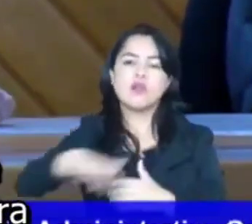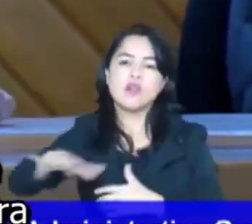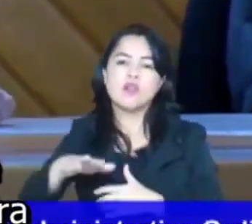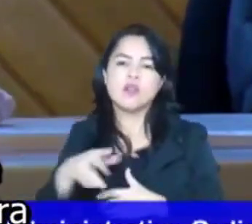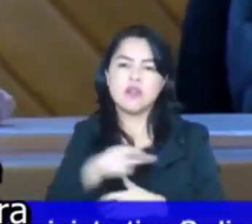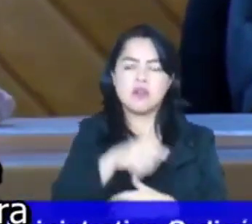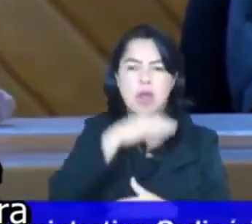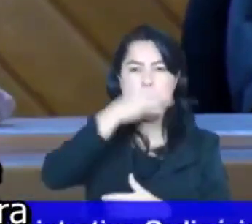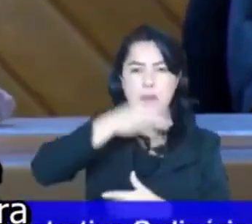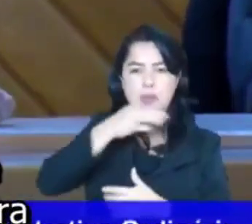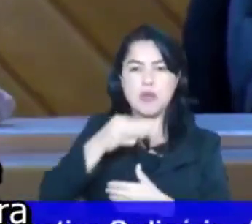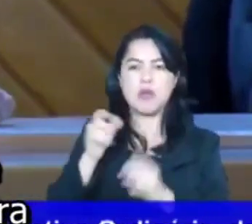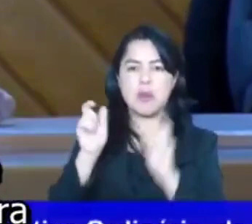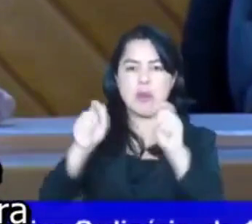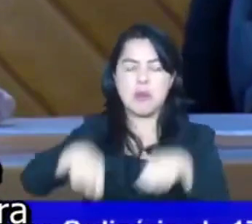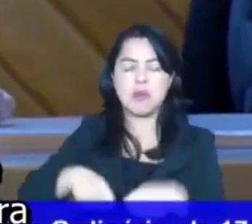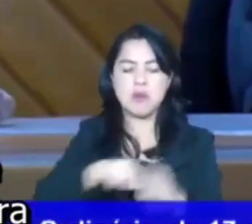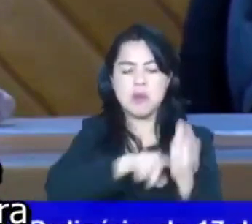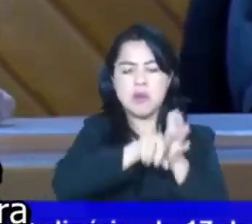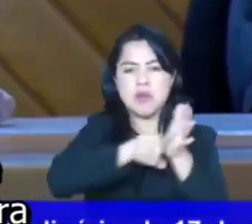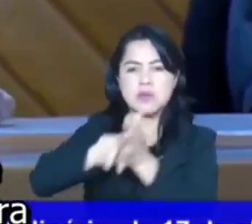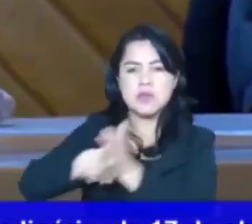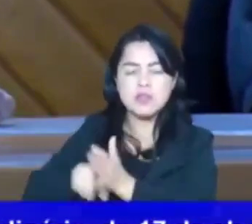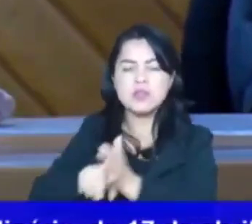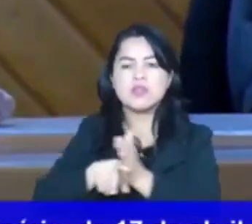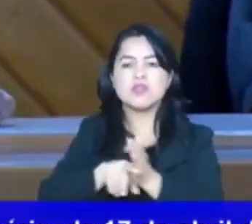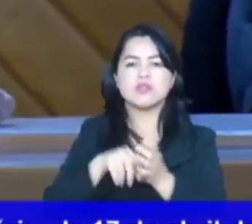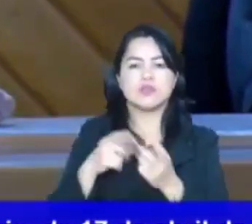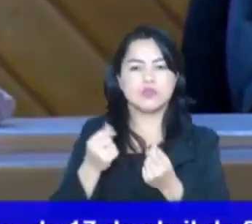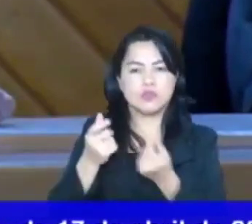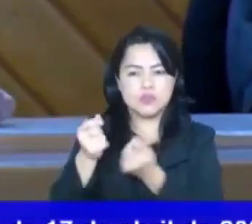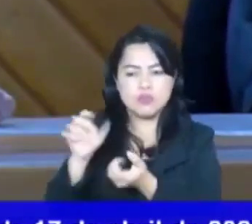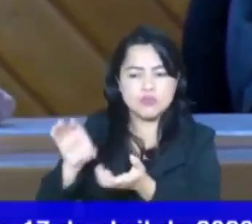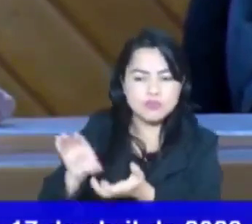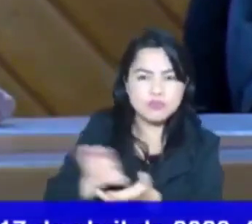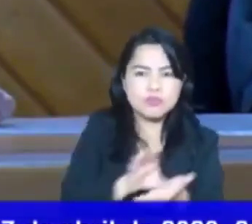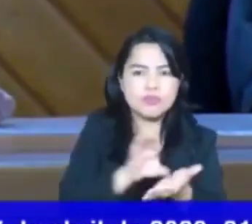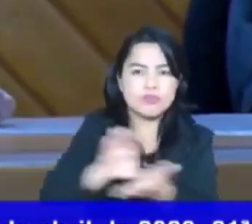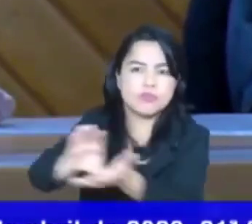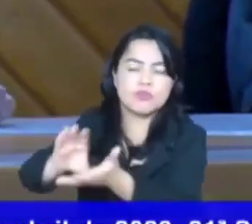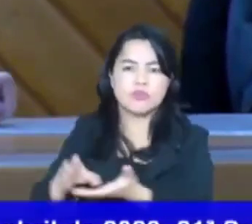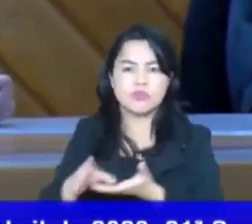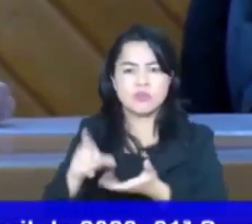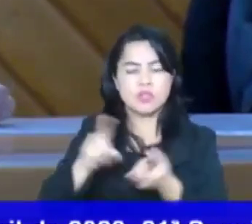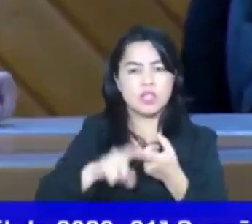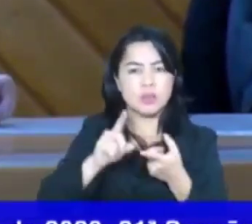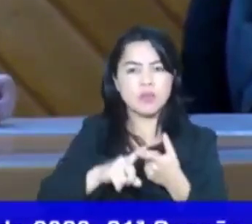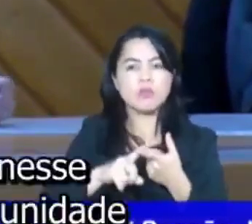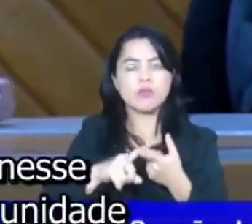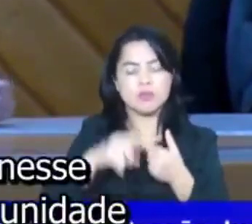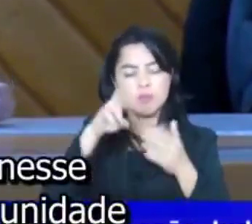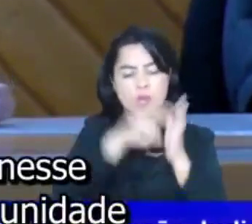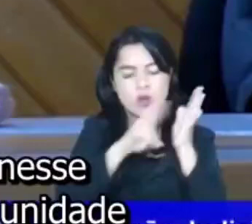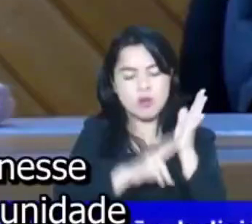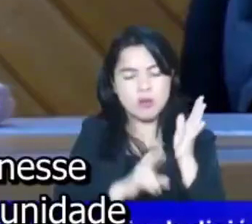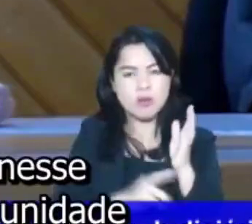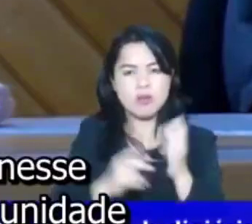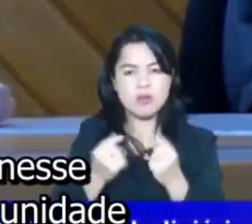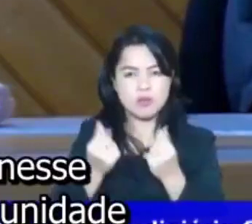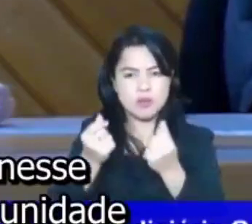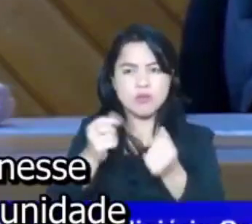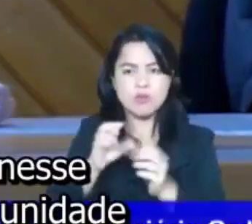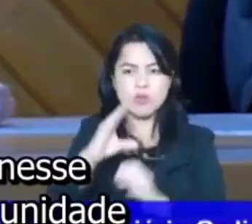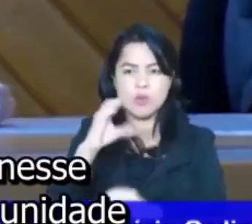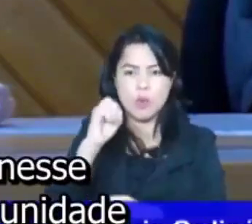foi capaz de comprometer a análise da movimentação financeira e, por conseguinte, da regularidade das contas. Há uma firme